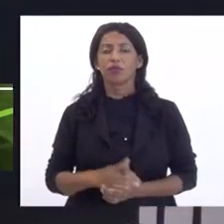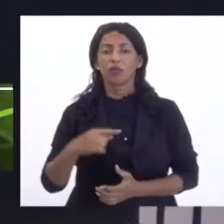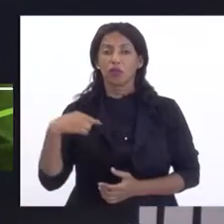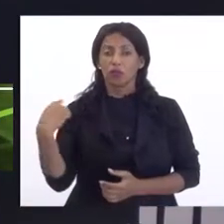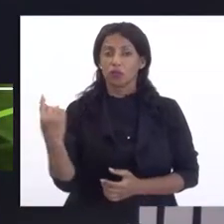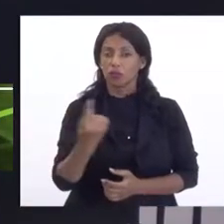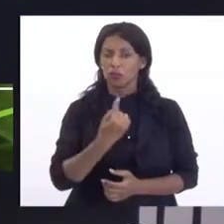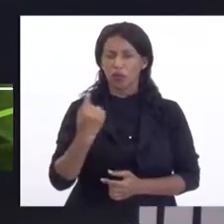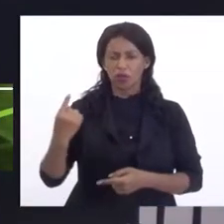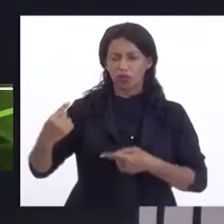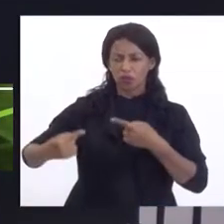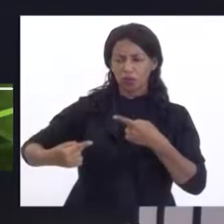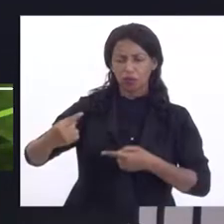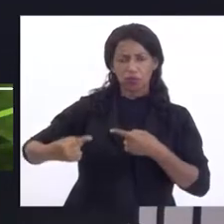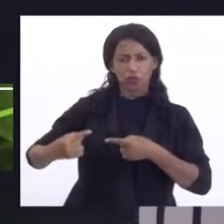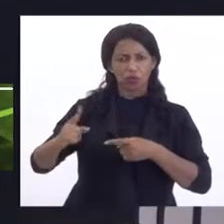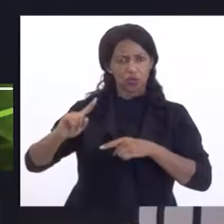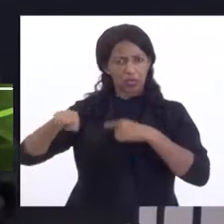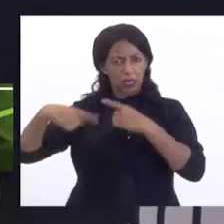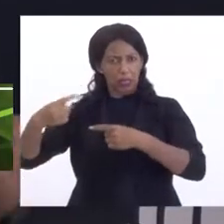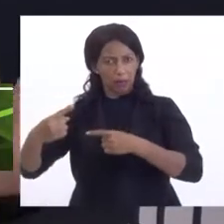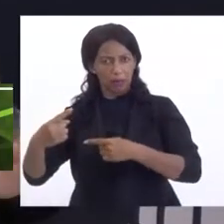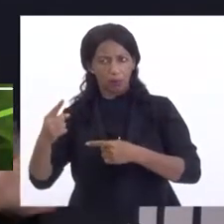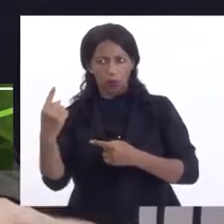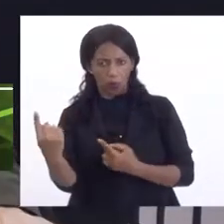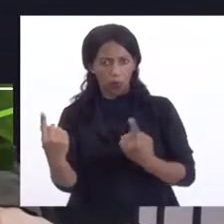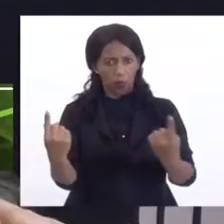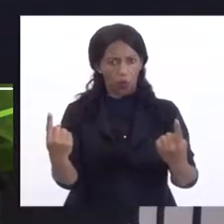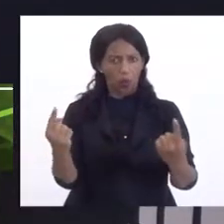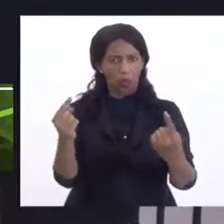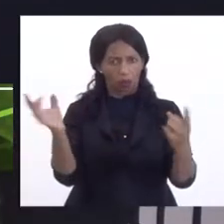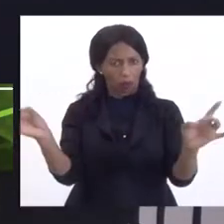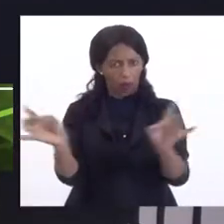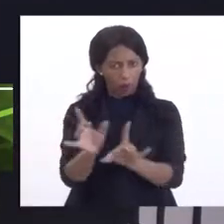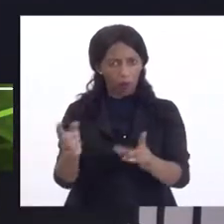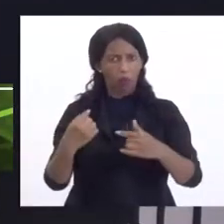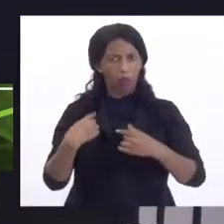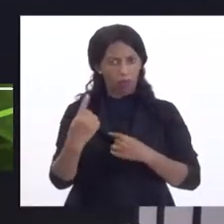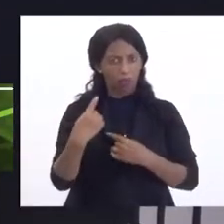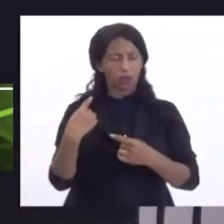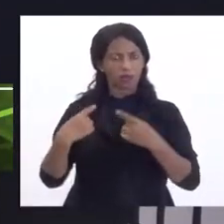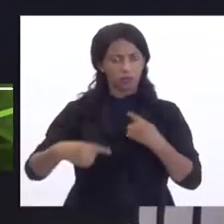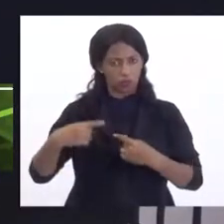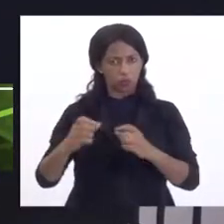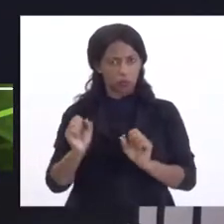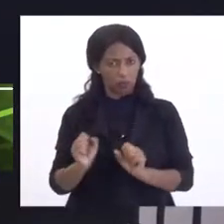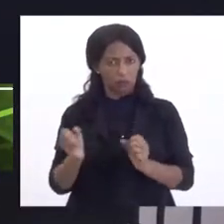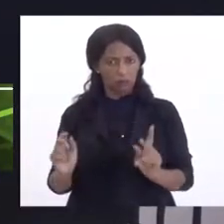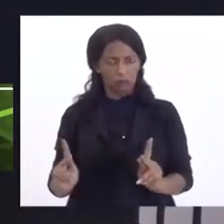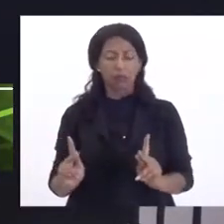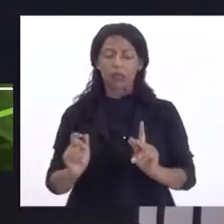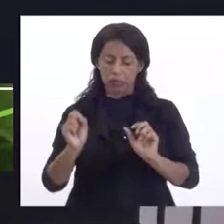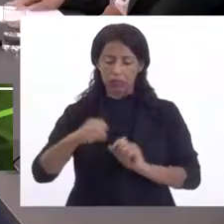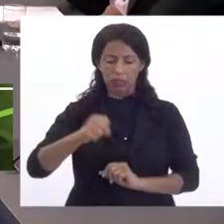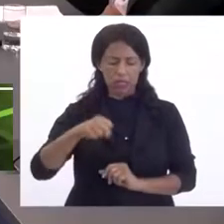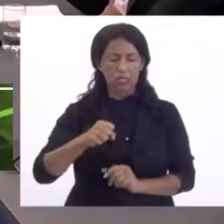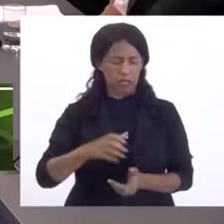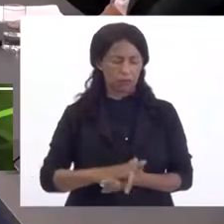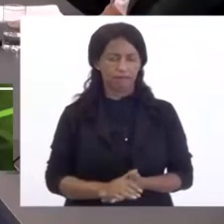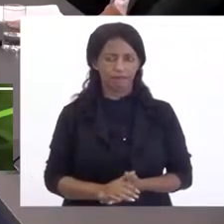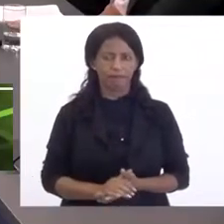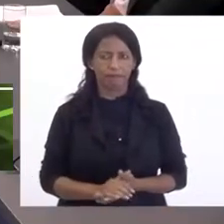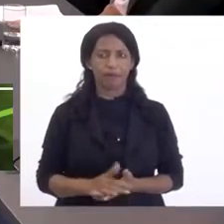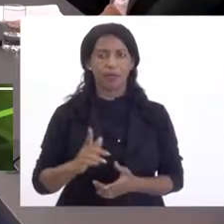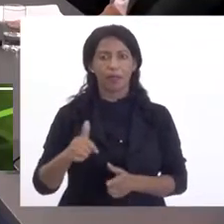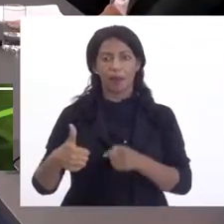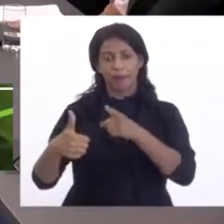depois que os dois apresentarem? Sim. Então, não, só queria saber. Daqui a pouco eu vou franquear a palavra primeiro aos membros da comissão, depois aos outros